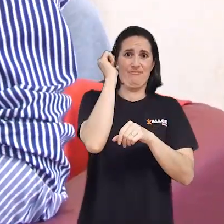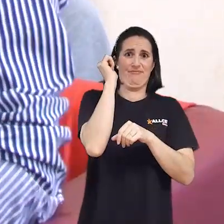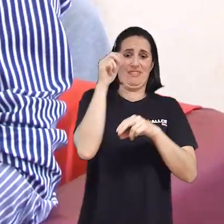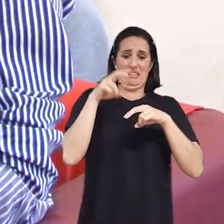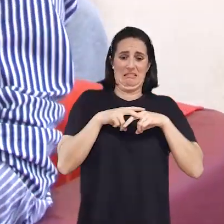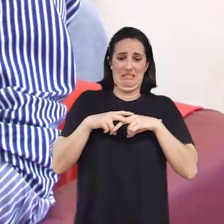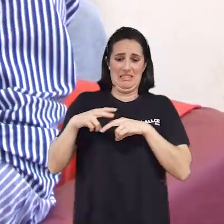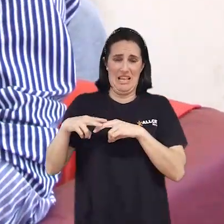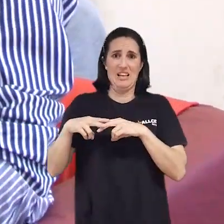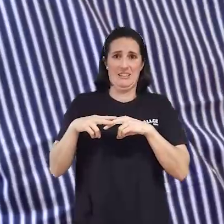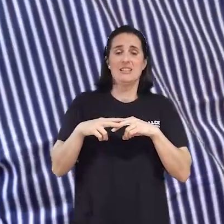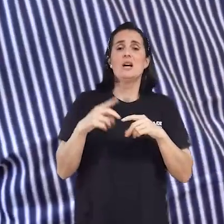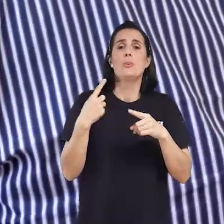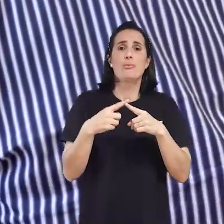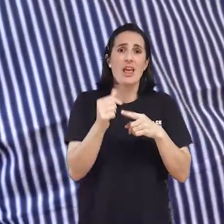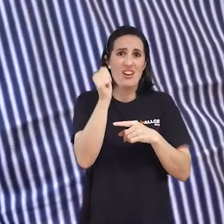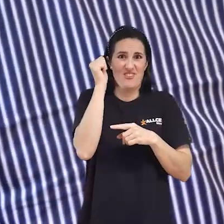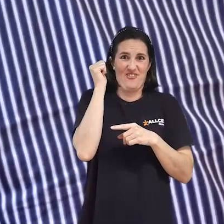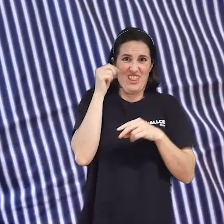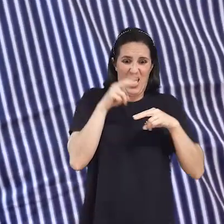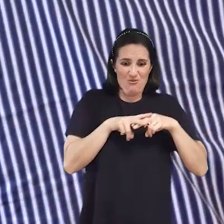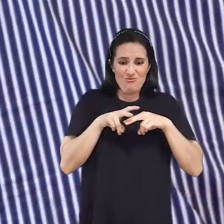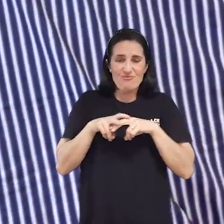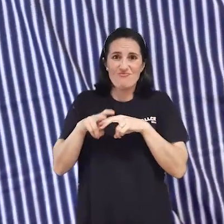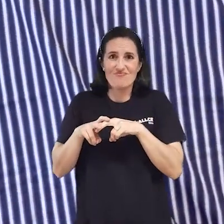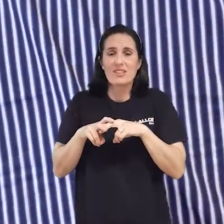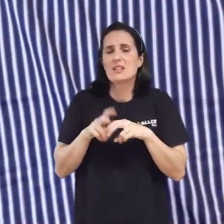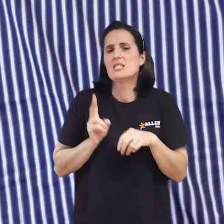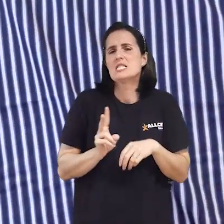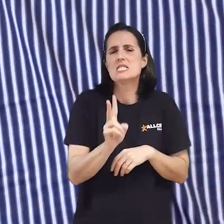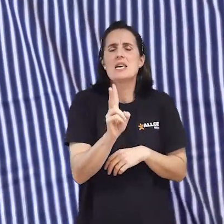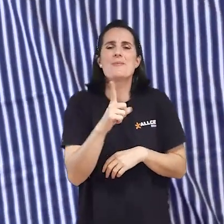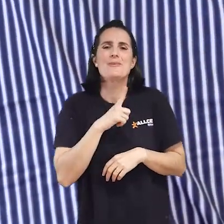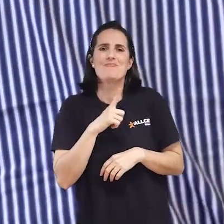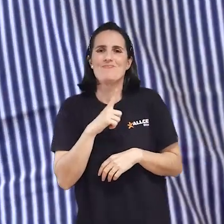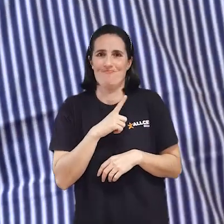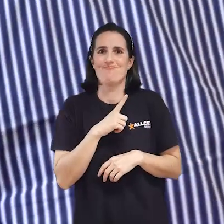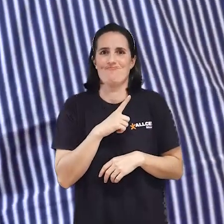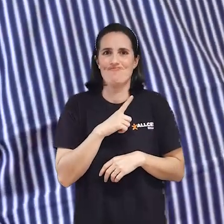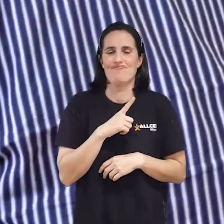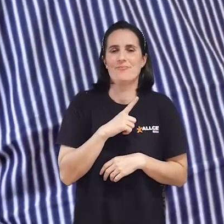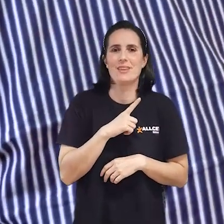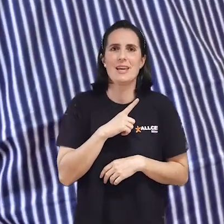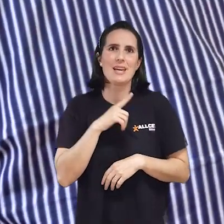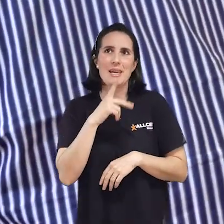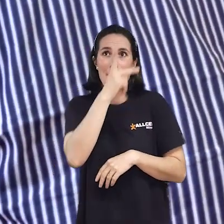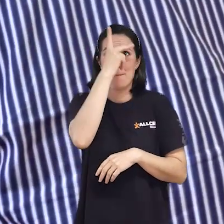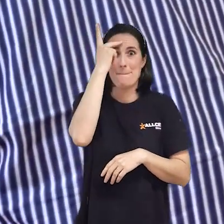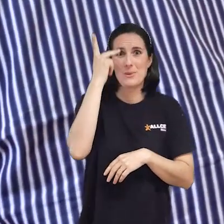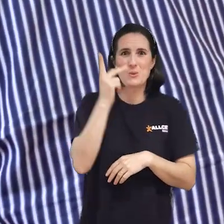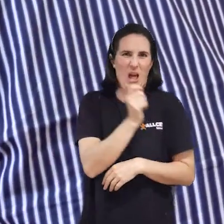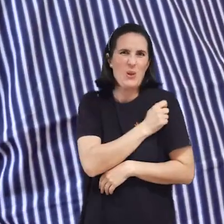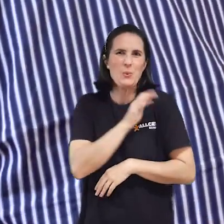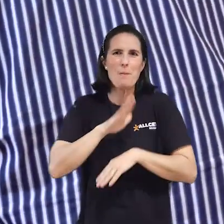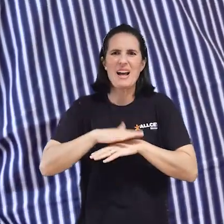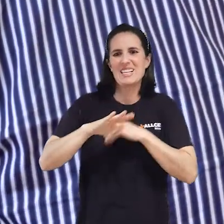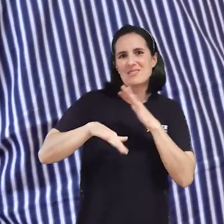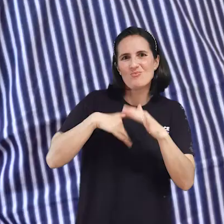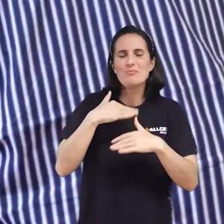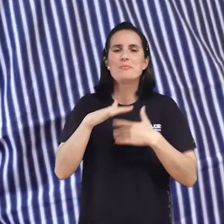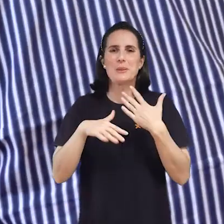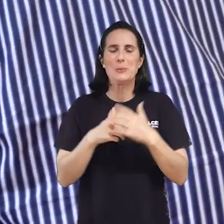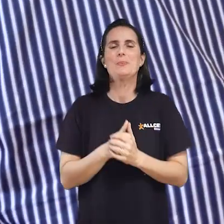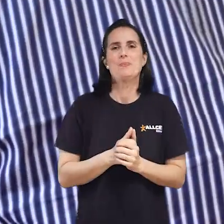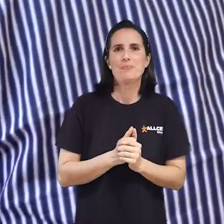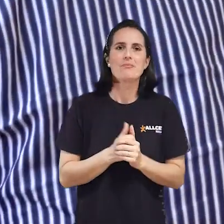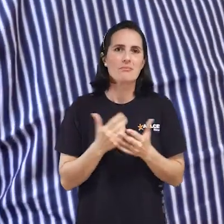do final da sala. Ficava lá nas últimas fileiras, porque nas últimas fileiras sempre tem os